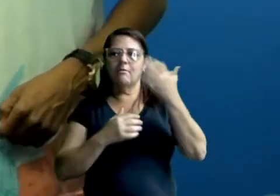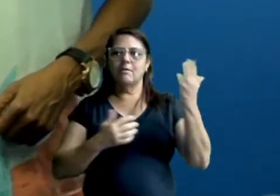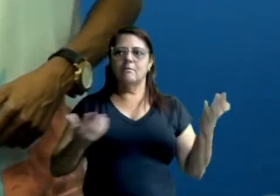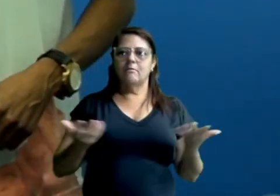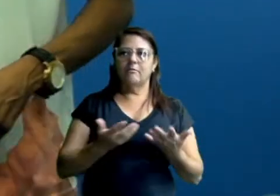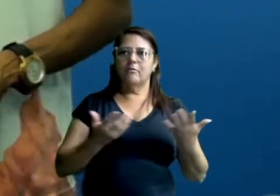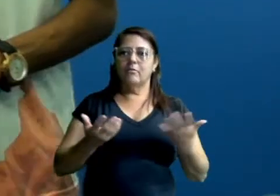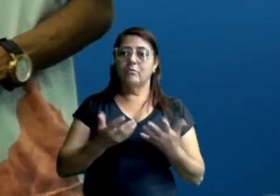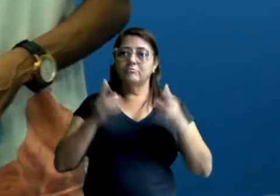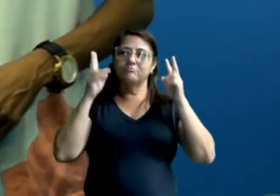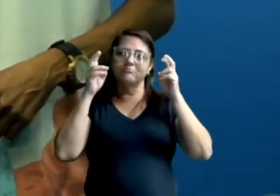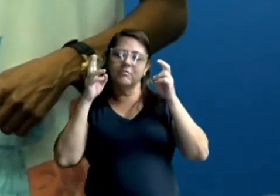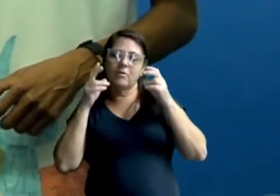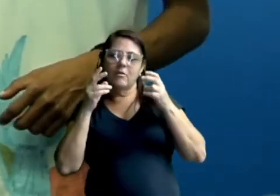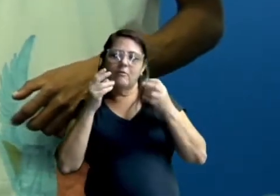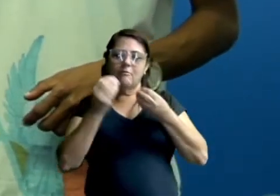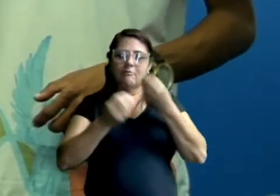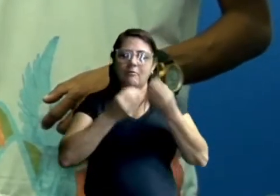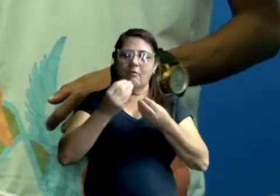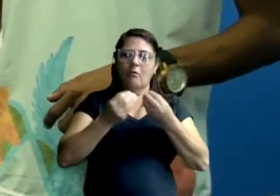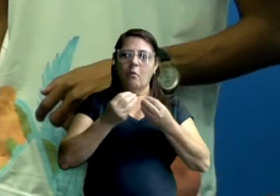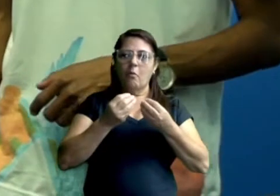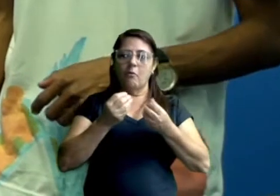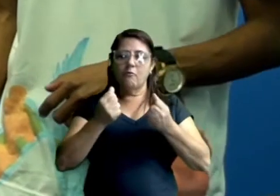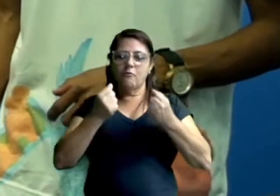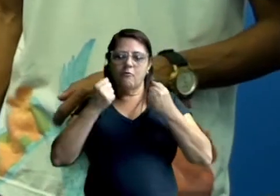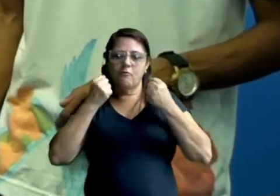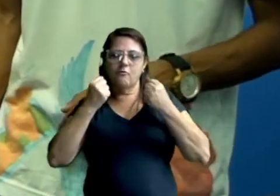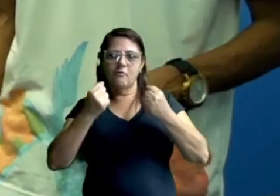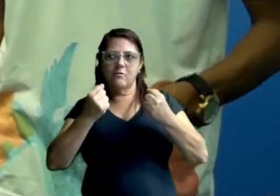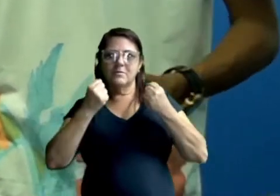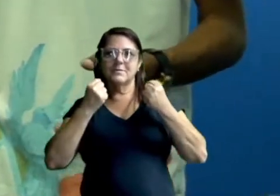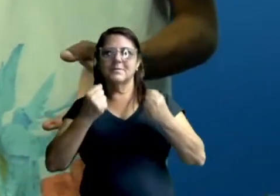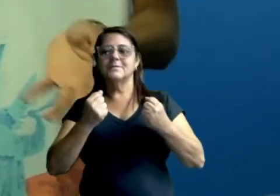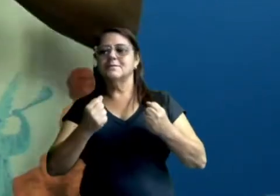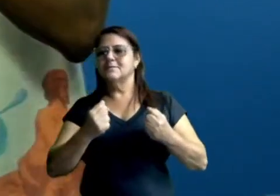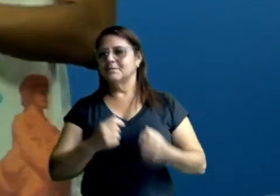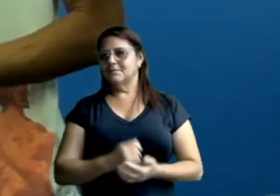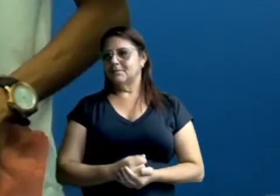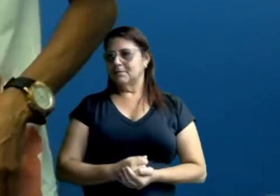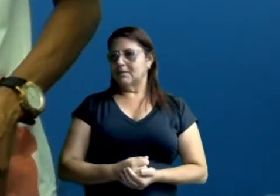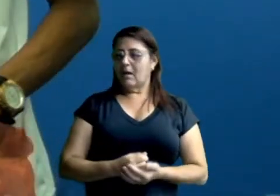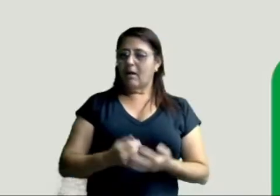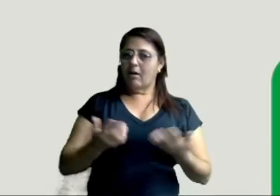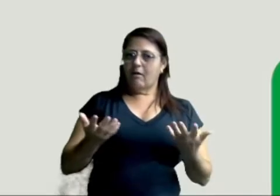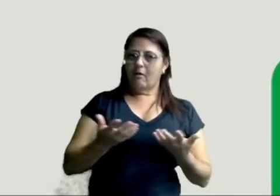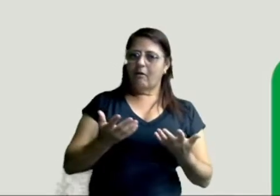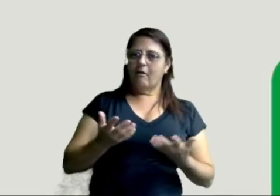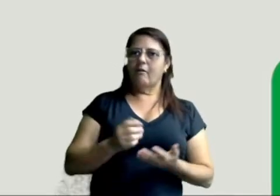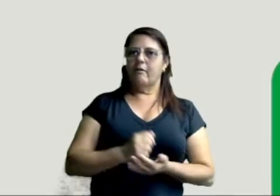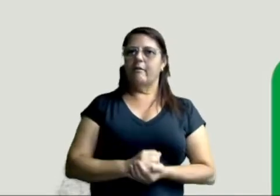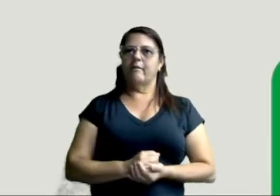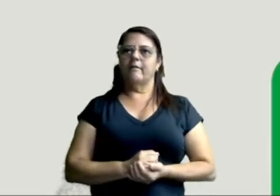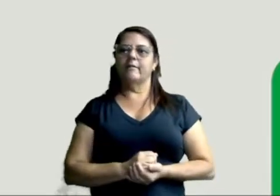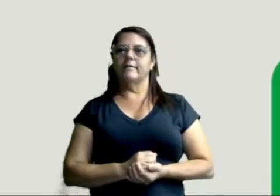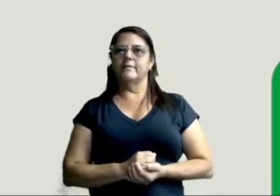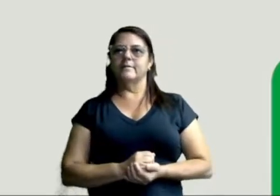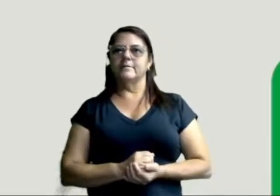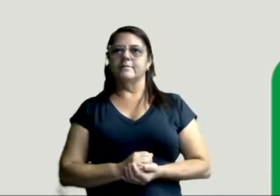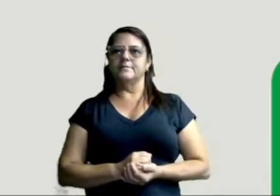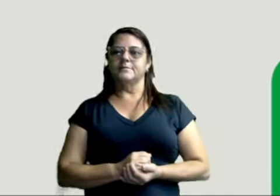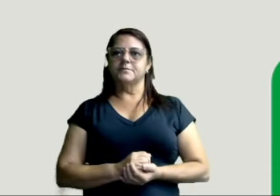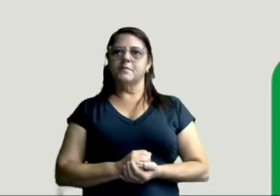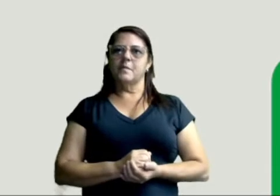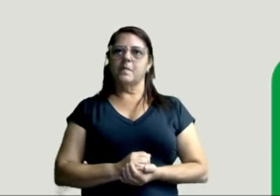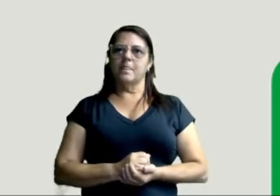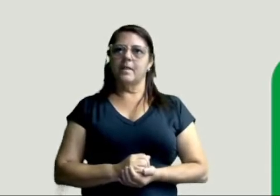de hoje é falar um pouco sobre forças, tá? O estudo das forças. Então, vamos aqui para o slide. Segue aí.